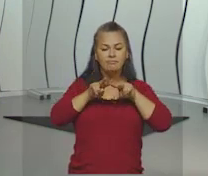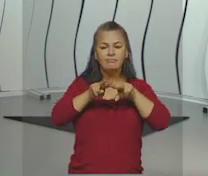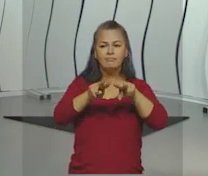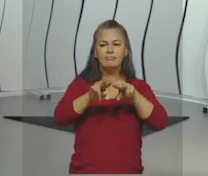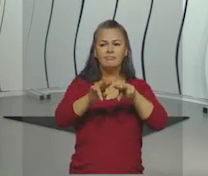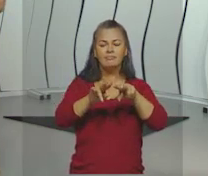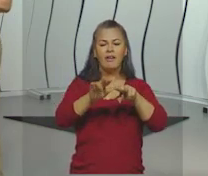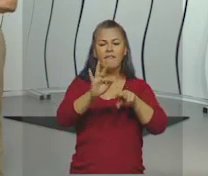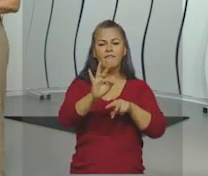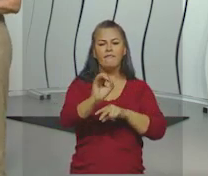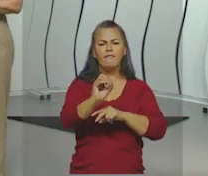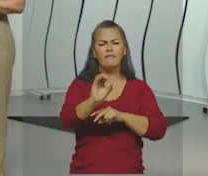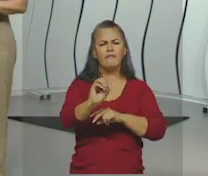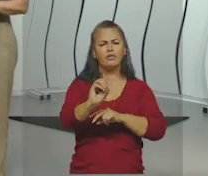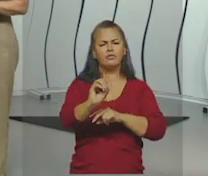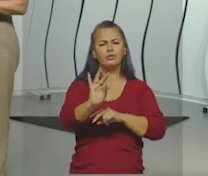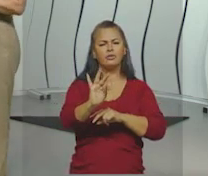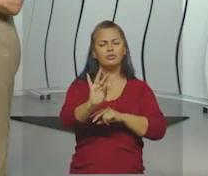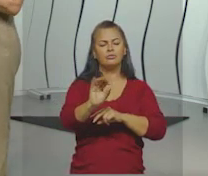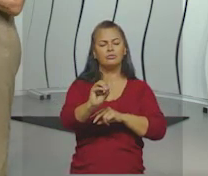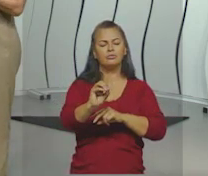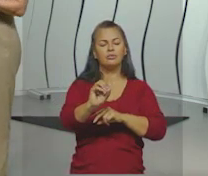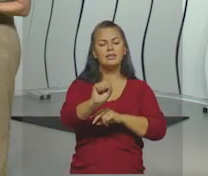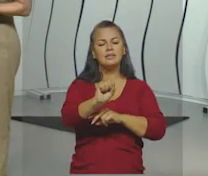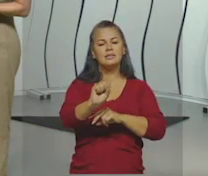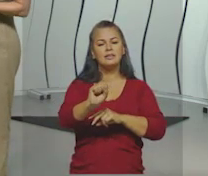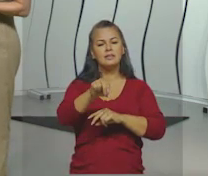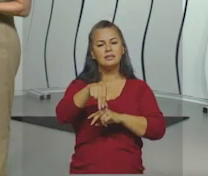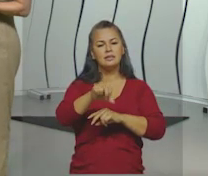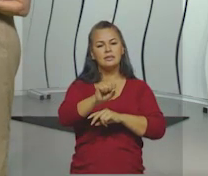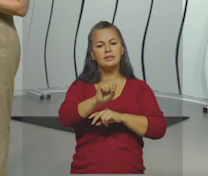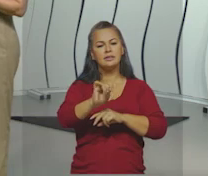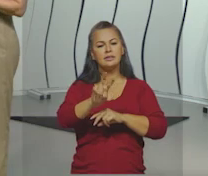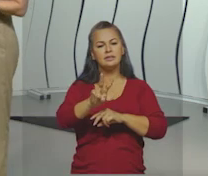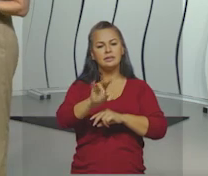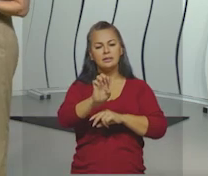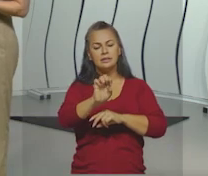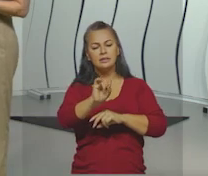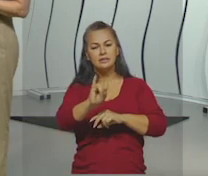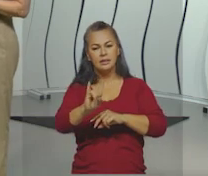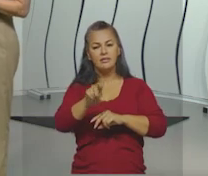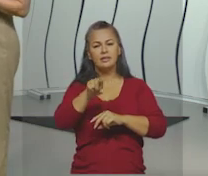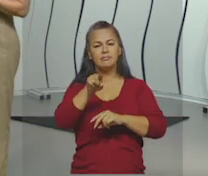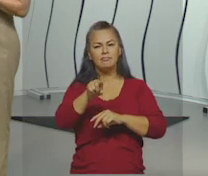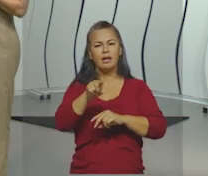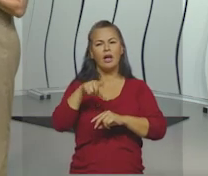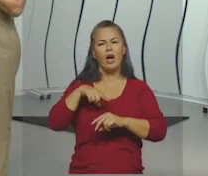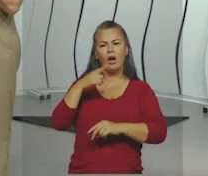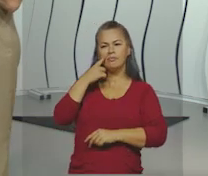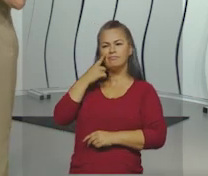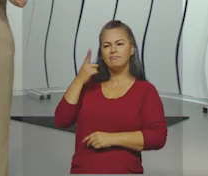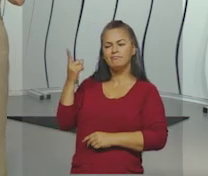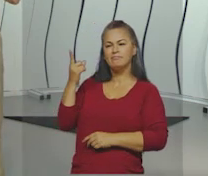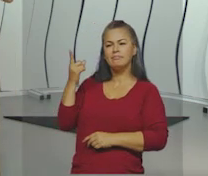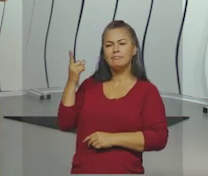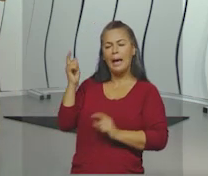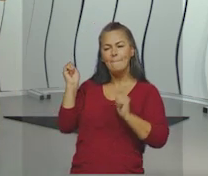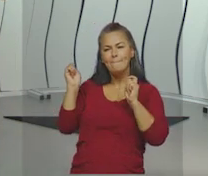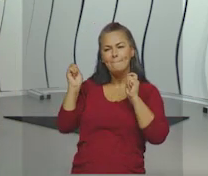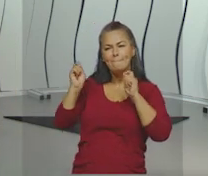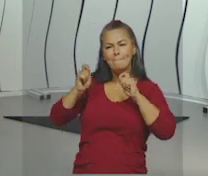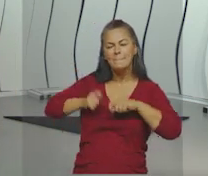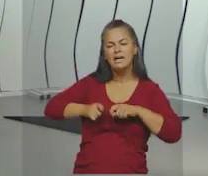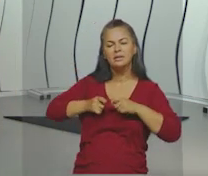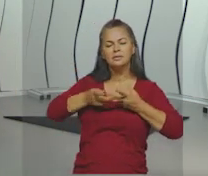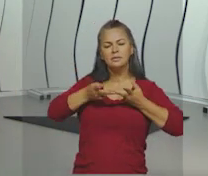fotorreceptoras, tá? São os bastonetes e os cones, né? Esses cones aí, eles conseguem perceber a